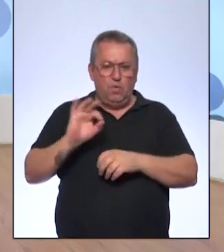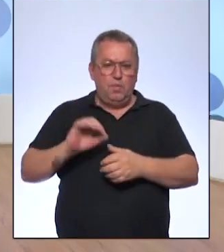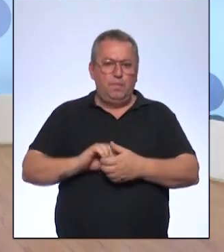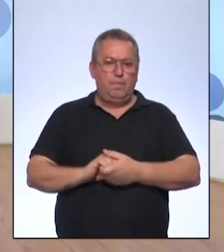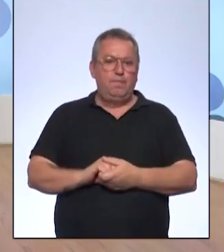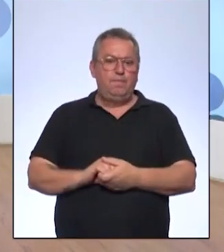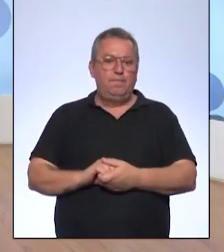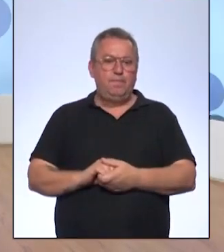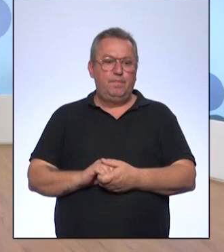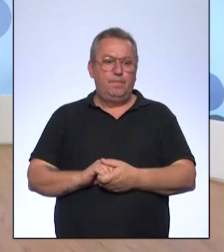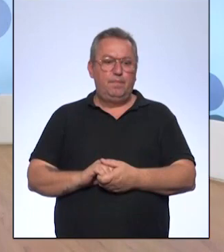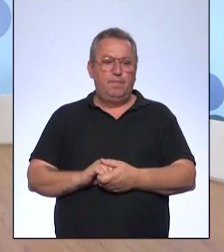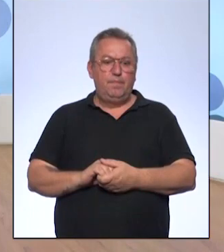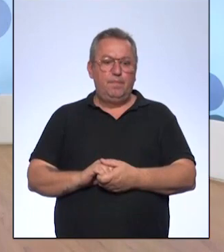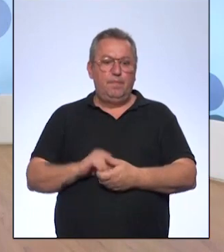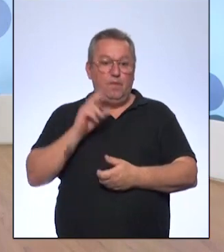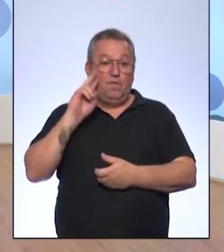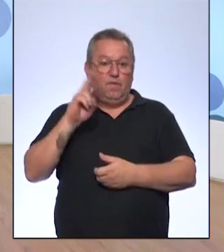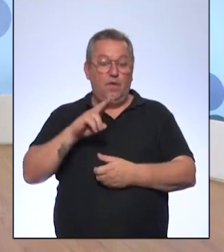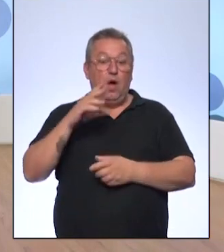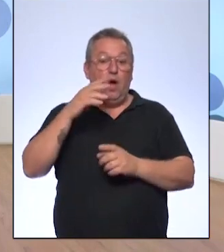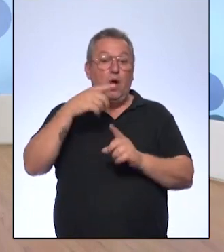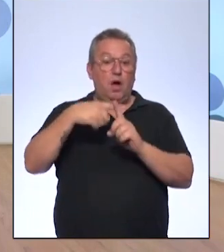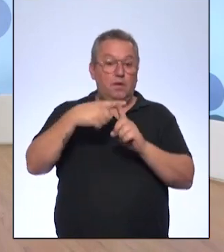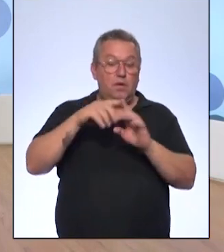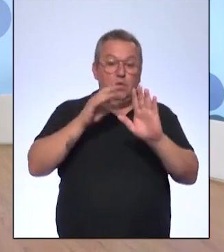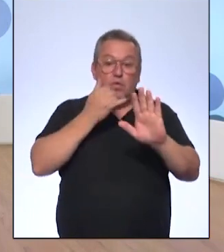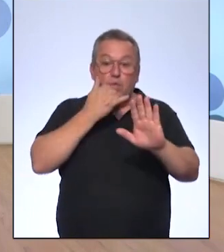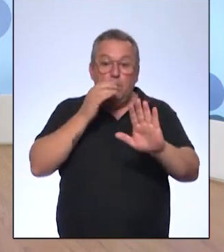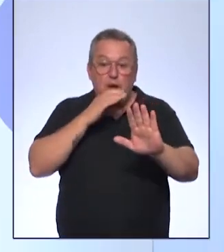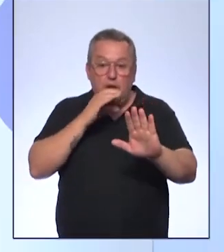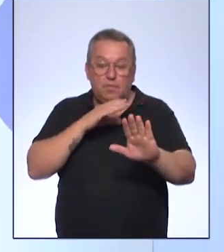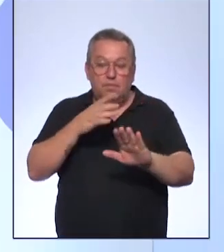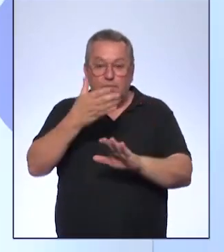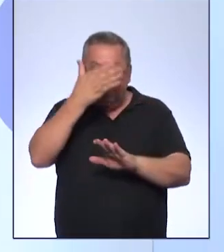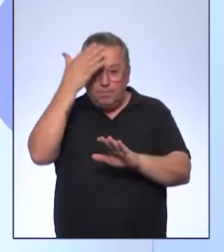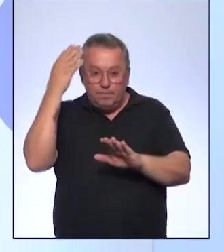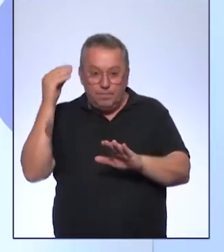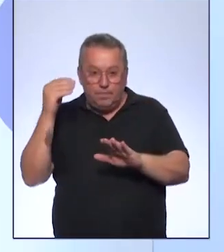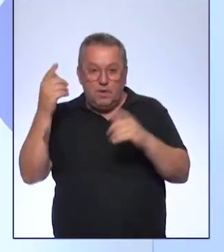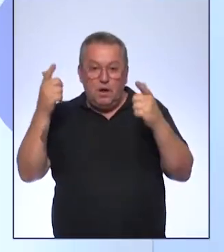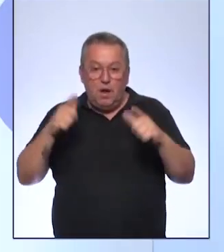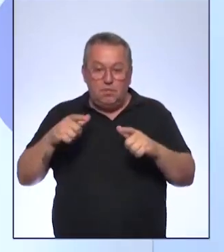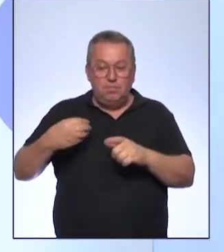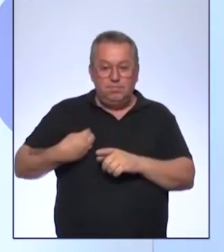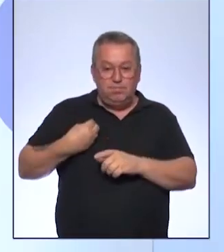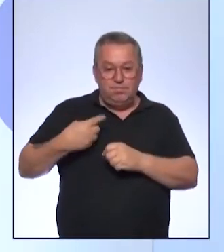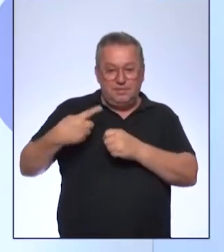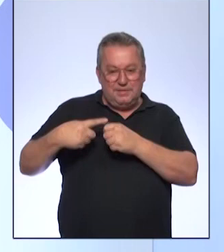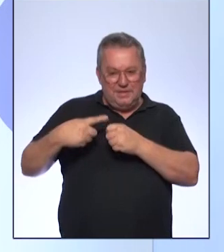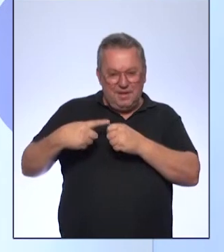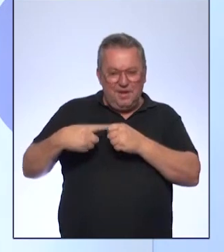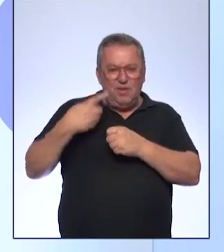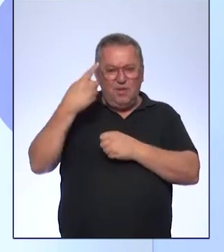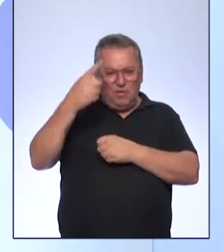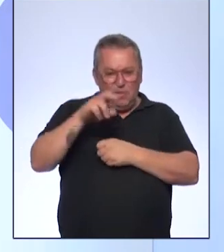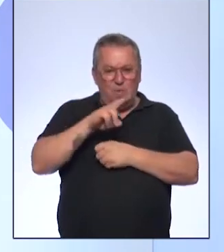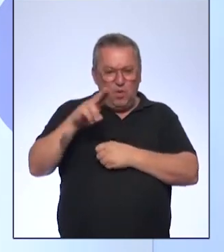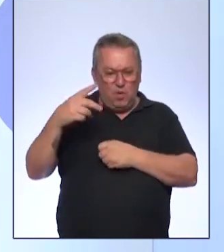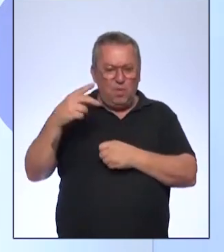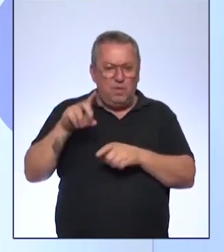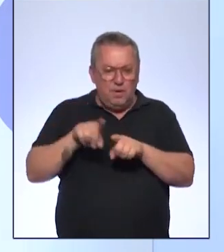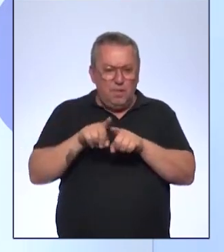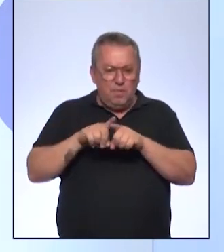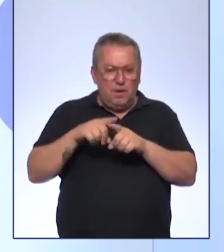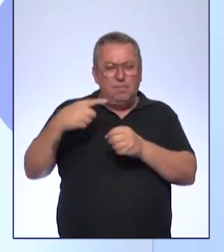minutinhos? Vamos lá? Vamos lá, pessoal, gente? Adição. Oi, desculpa. Não esquece de colocar de onde você está conversando com a gente, tá bom?